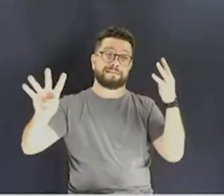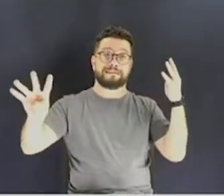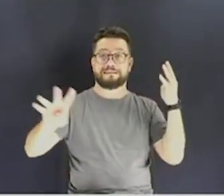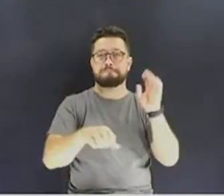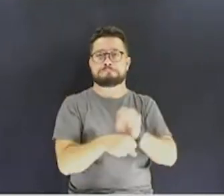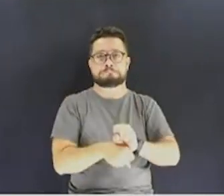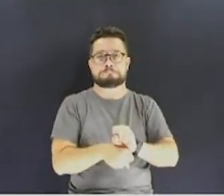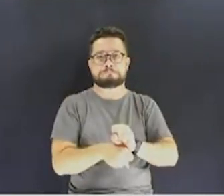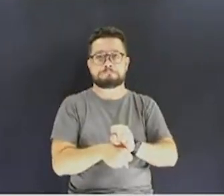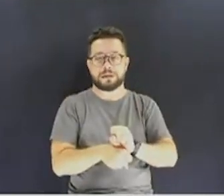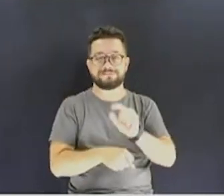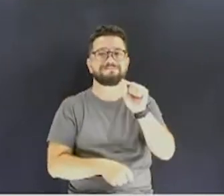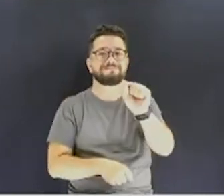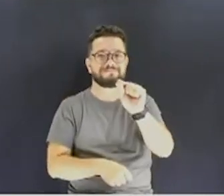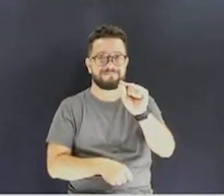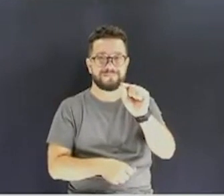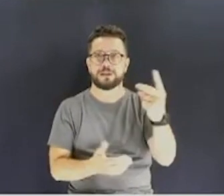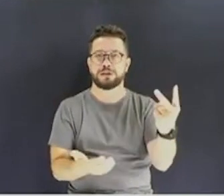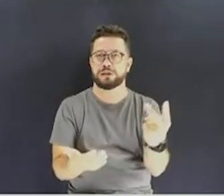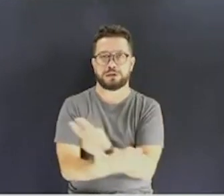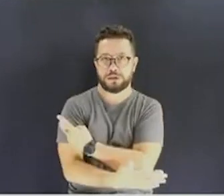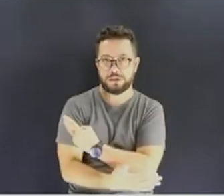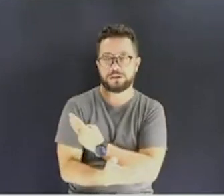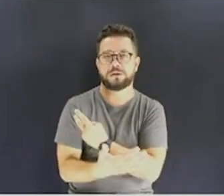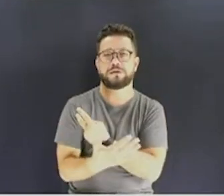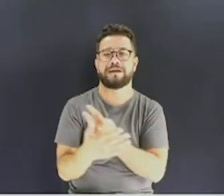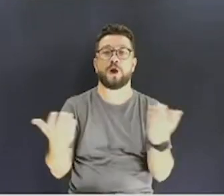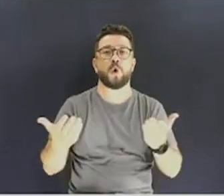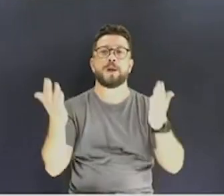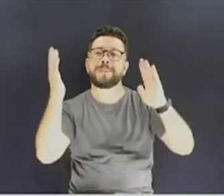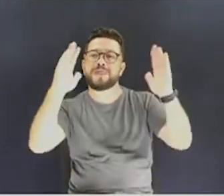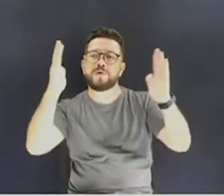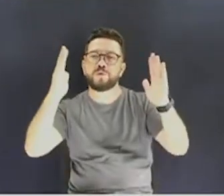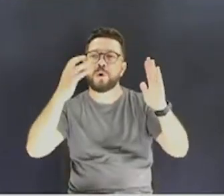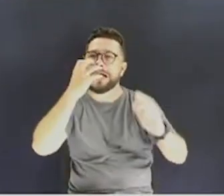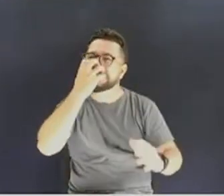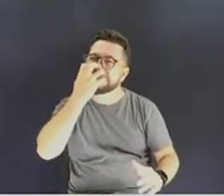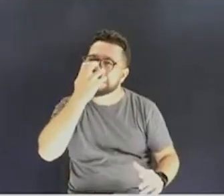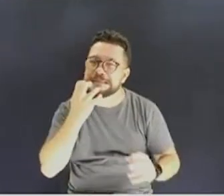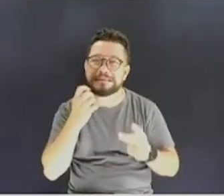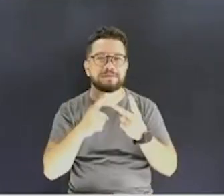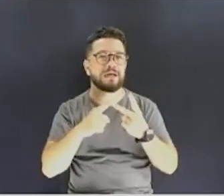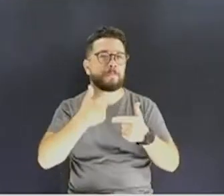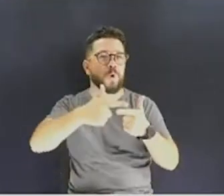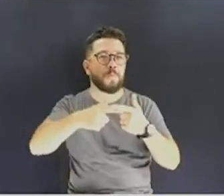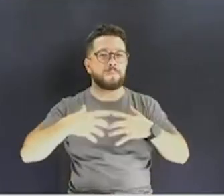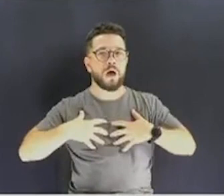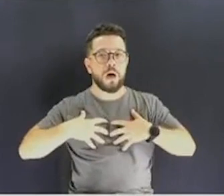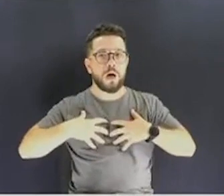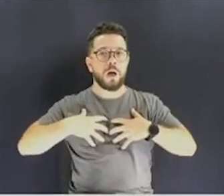de insuficiência respiratória, que são crises previsíveis durante todos os anos. Quem trabalha com saúde sabe disso, que nessa fase do ano nós